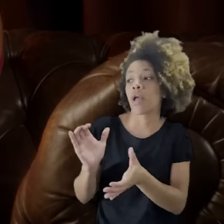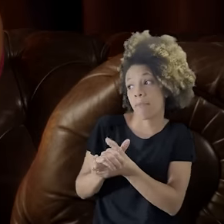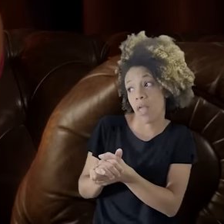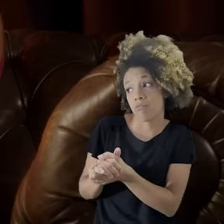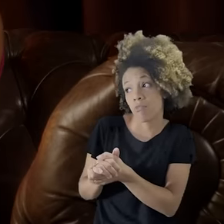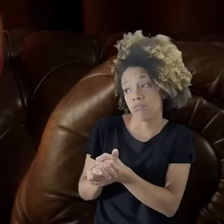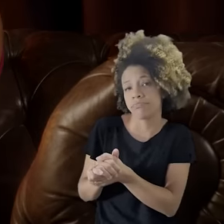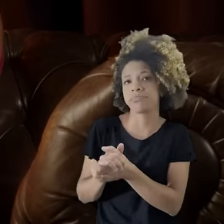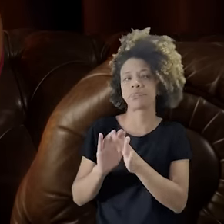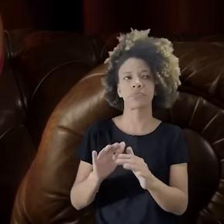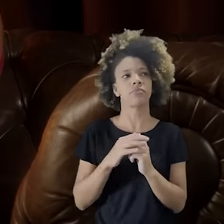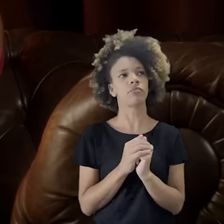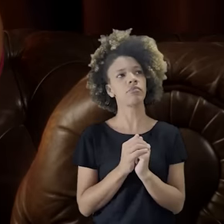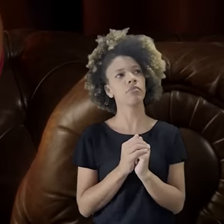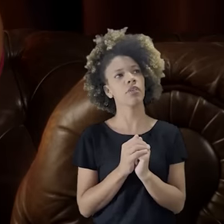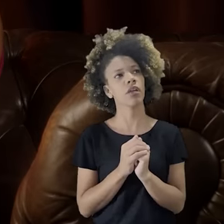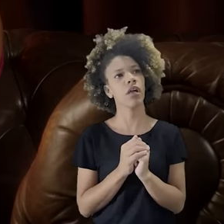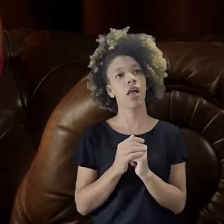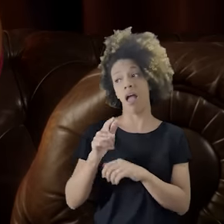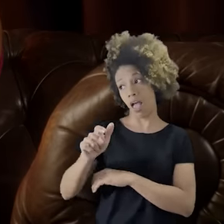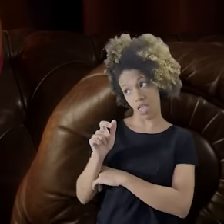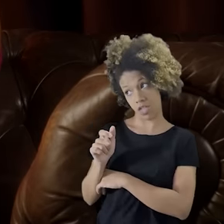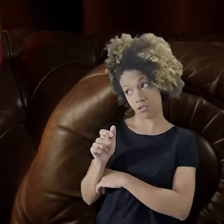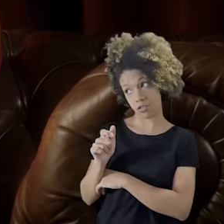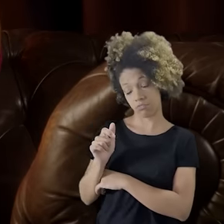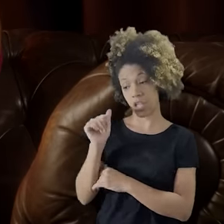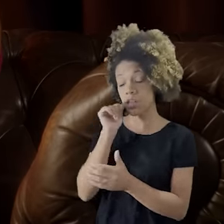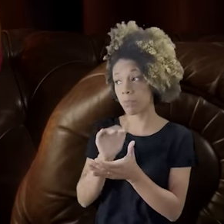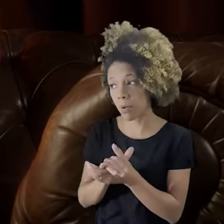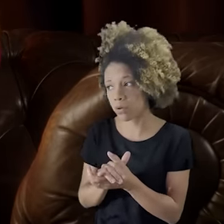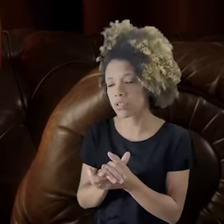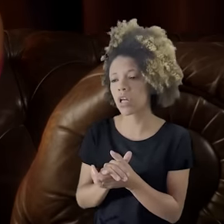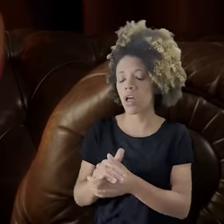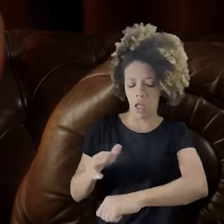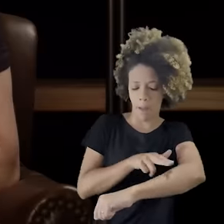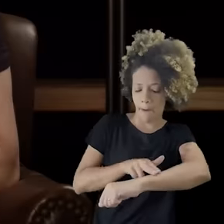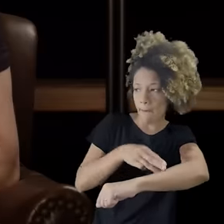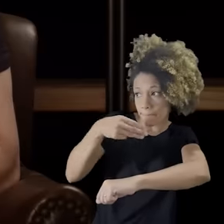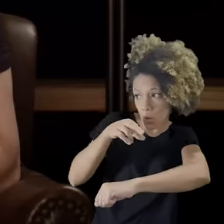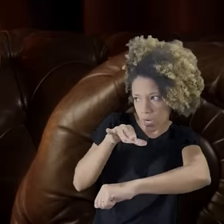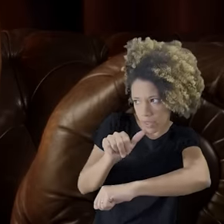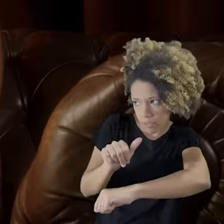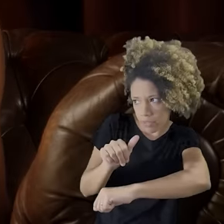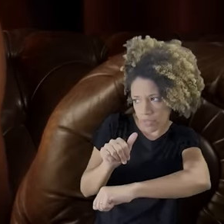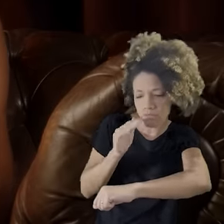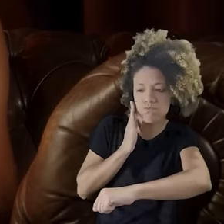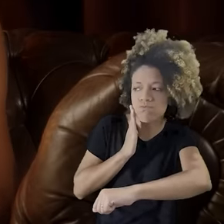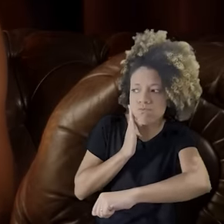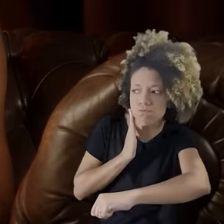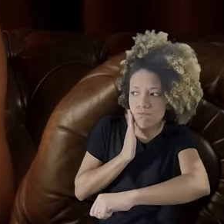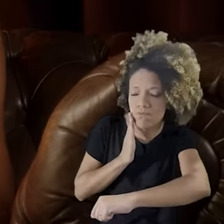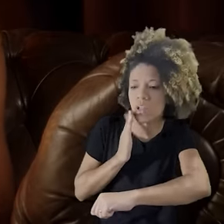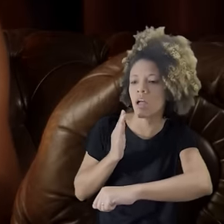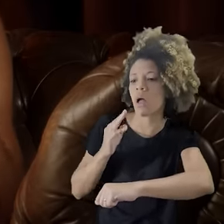casamento a minha a minha ex-esposa ela é uma morena clara se eu não me engano eu tenho um